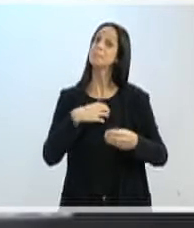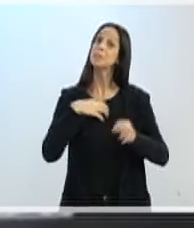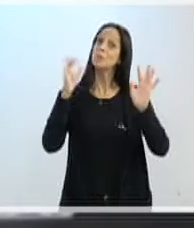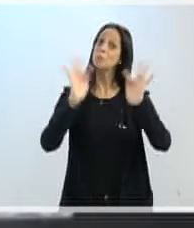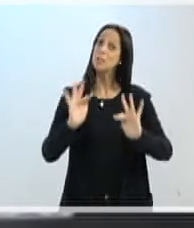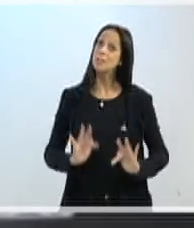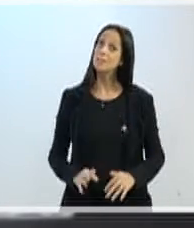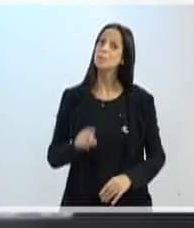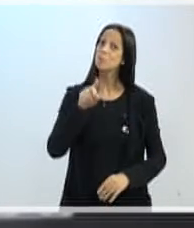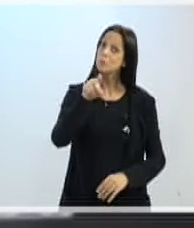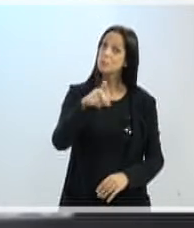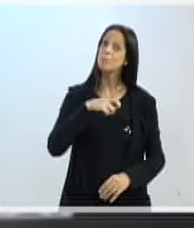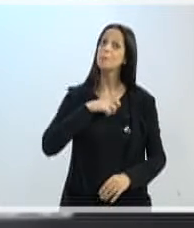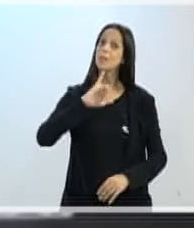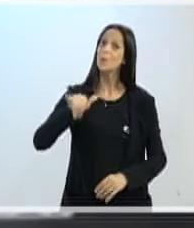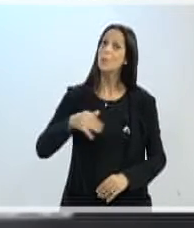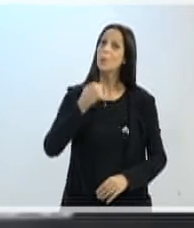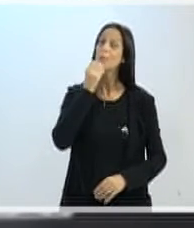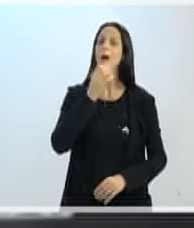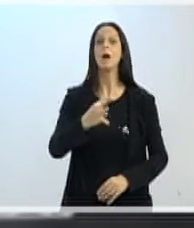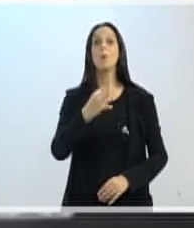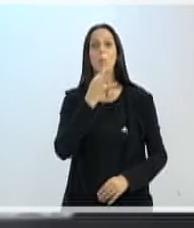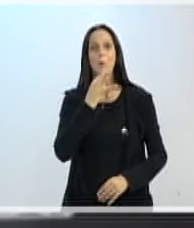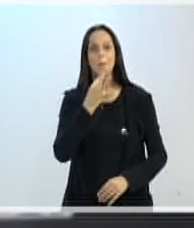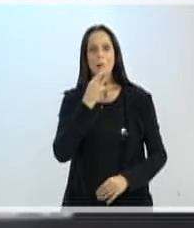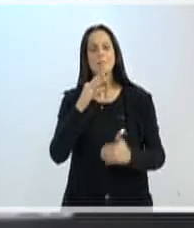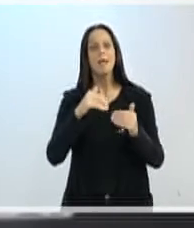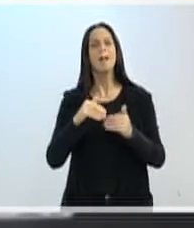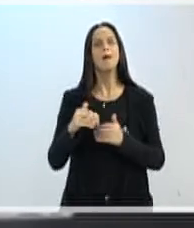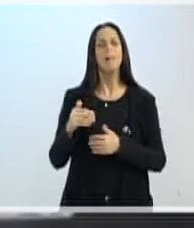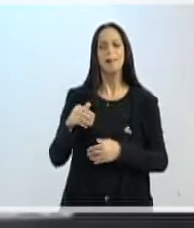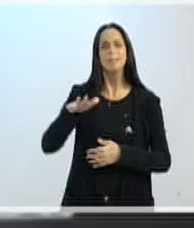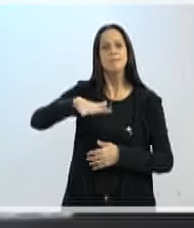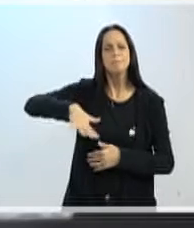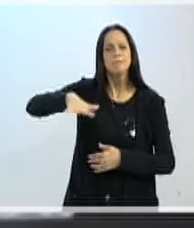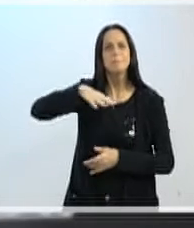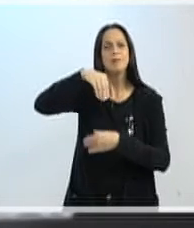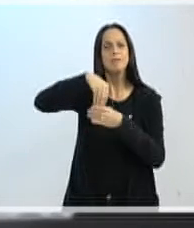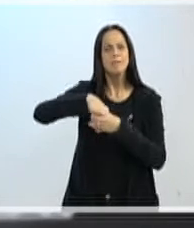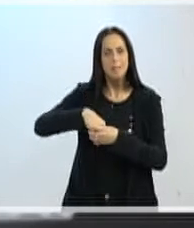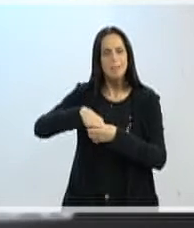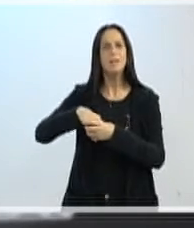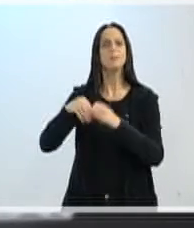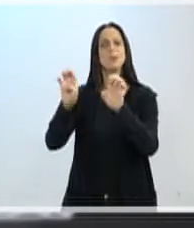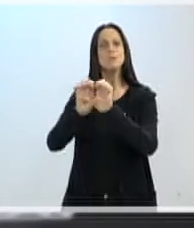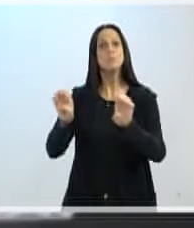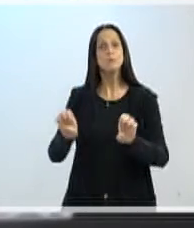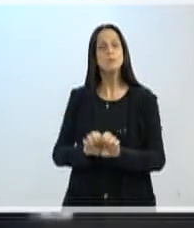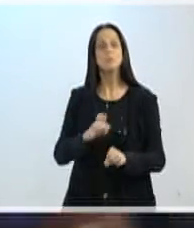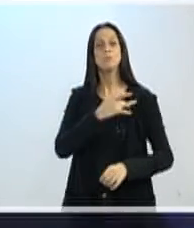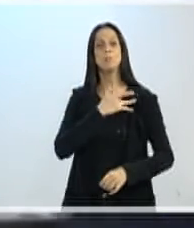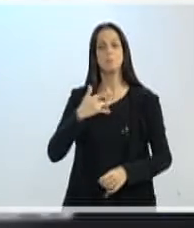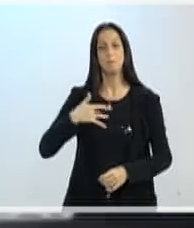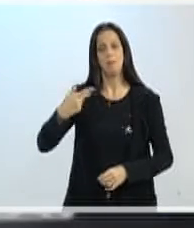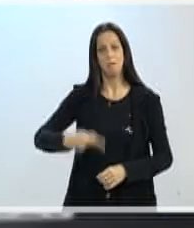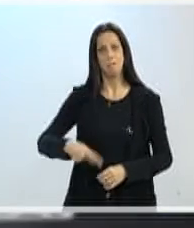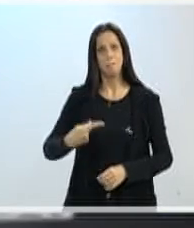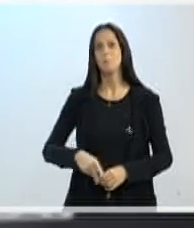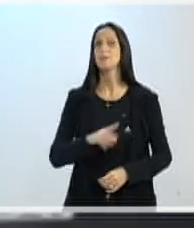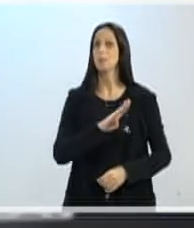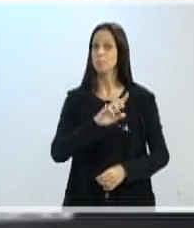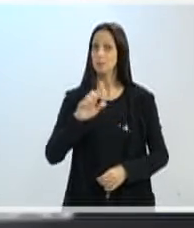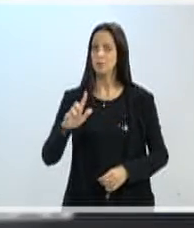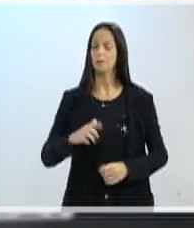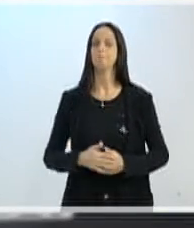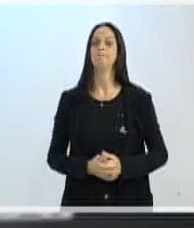a oportunidade de conhecer mais de perto a estrutura da saúde aqui do nosso município. E